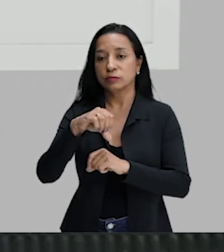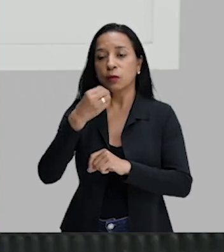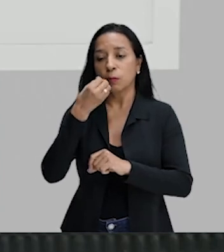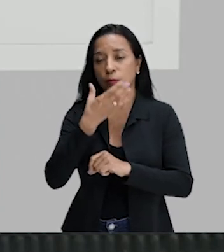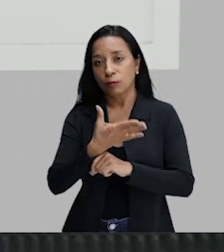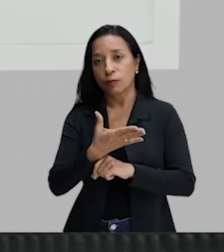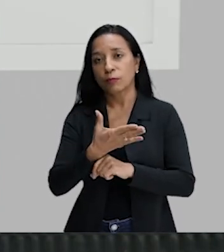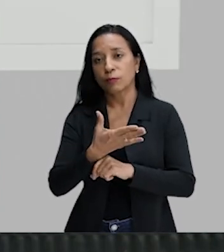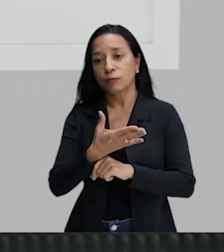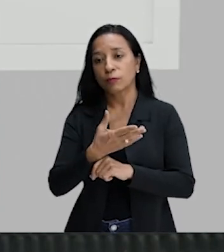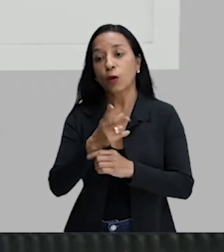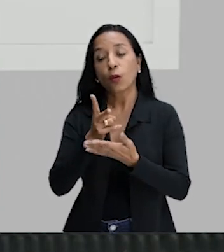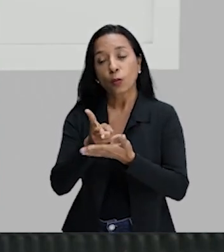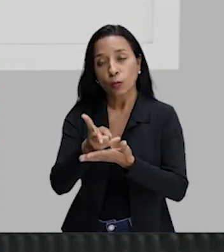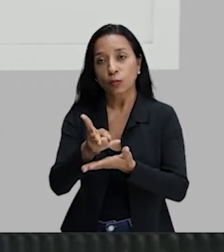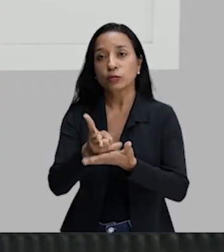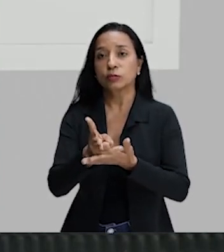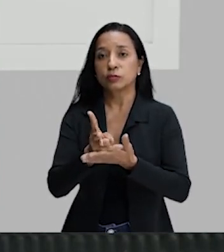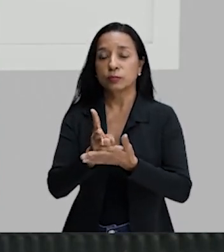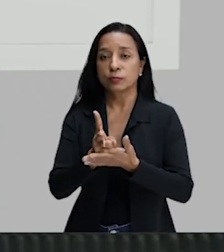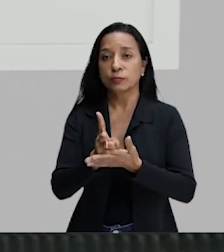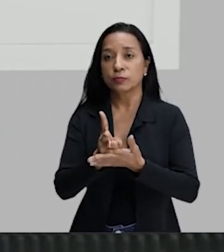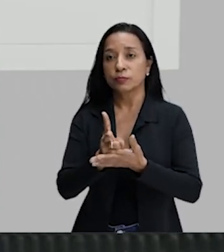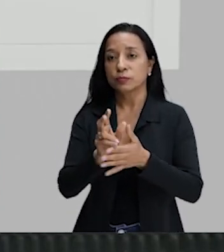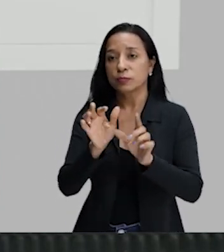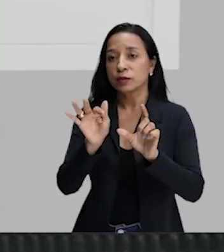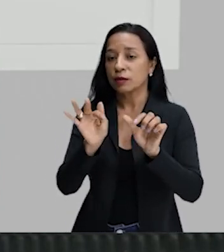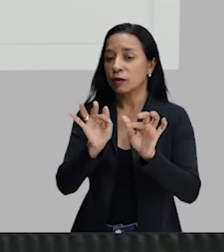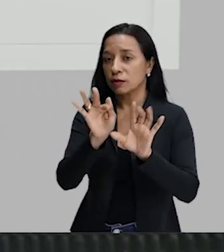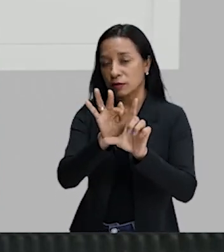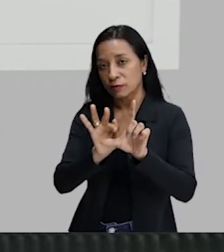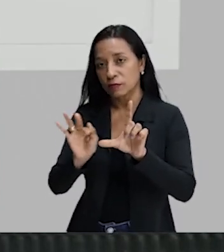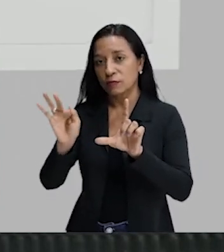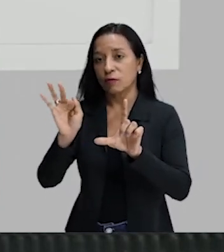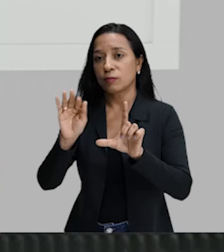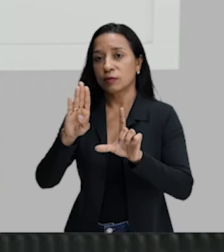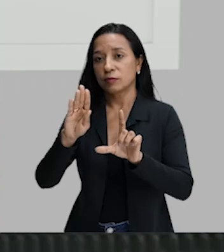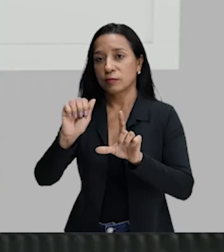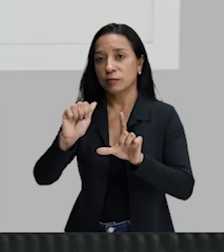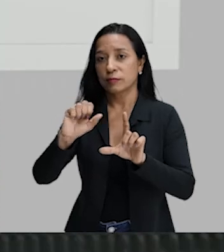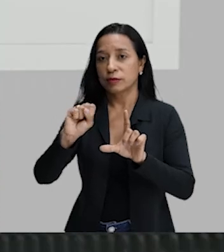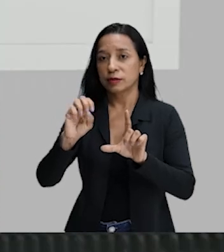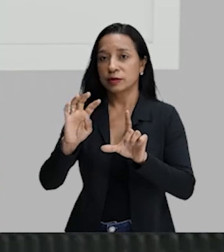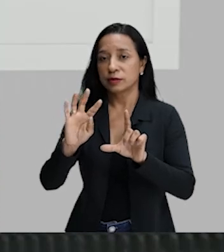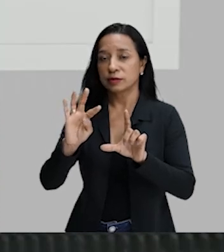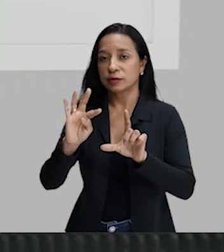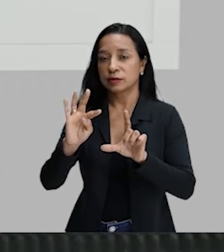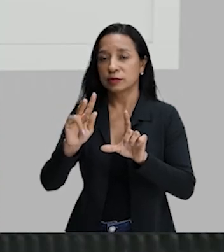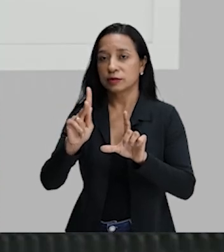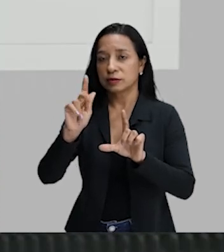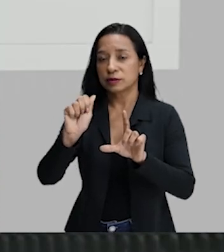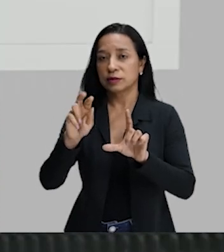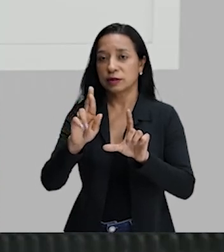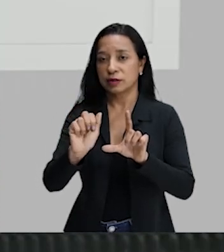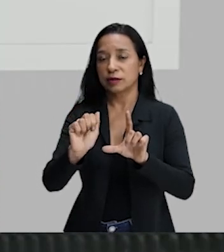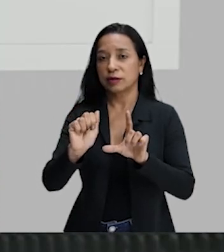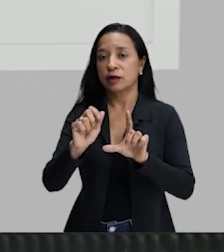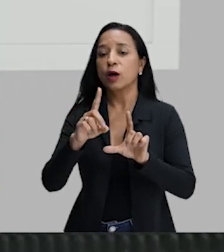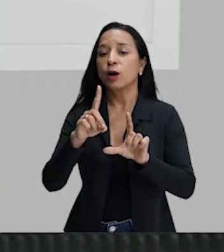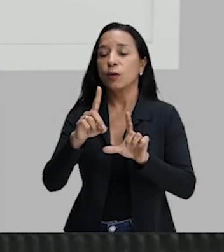Beleza. Vamos dar continuidade à fórmula de Bhaskara, né? O delta é só um pedacinho da fórmula que você